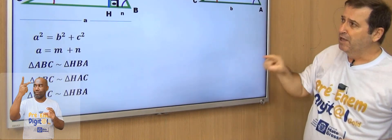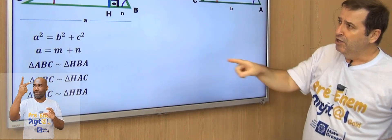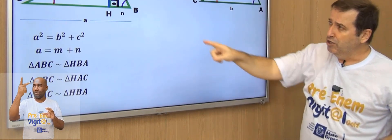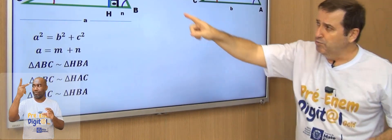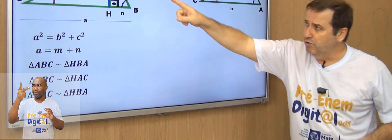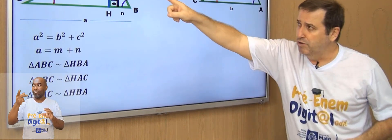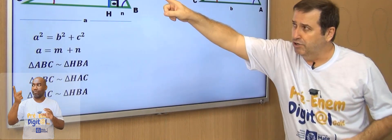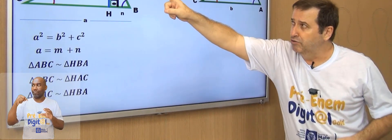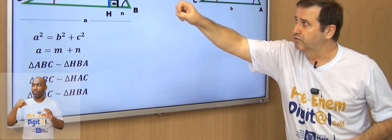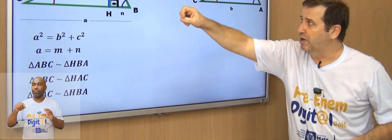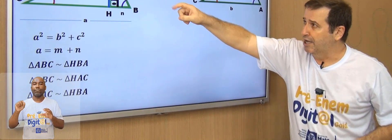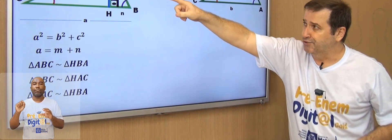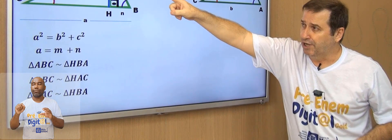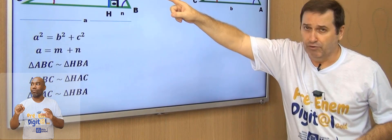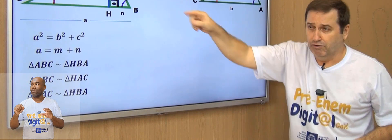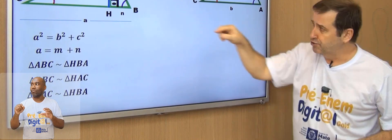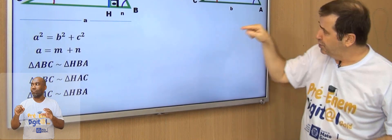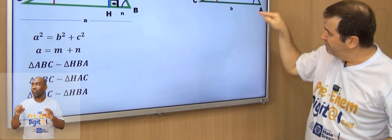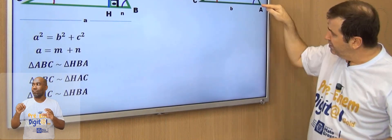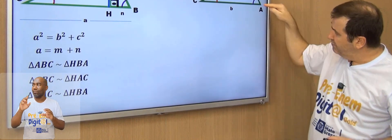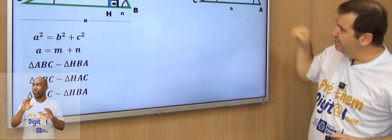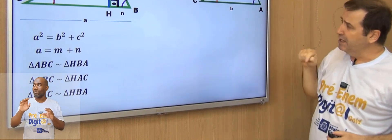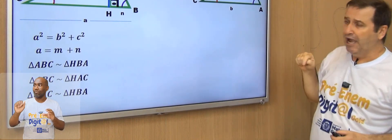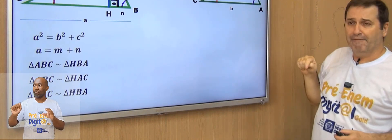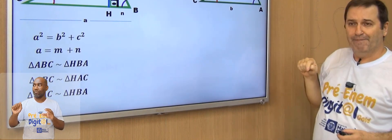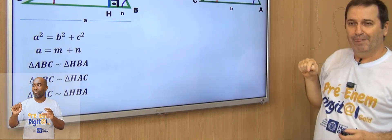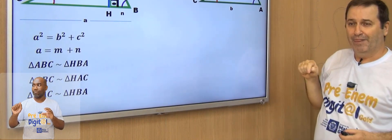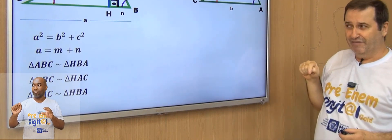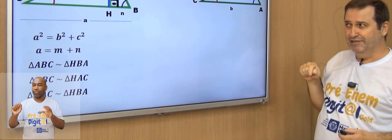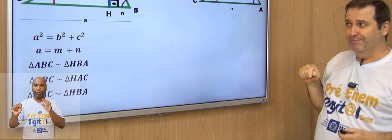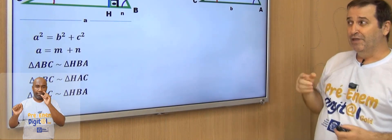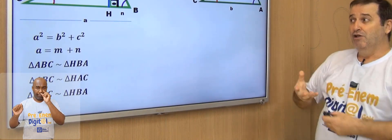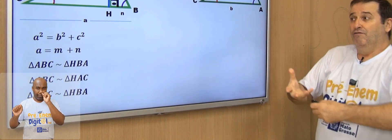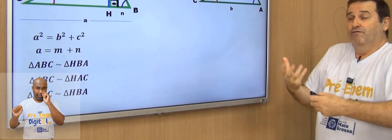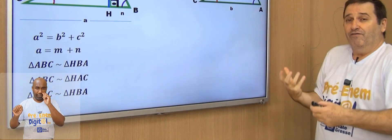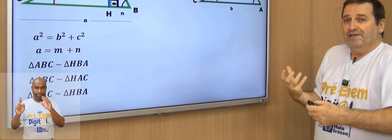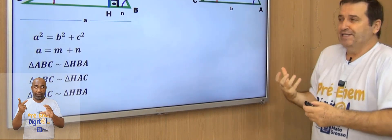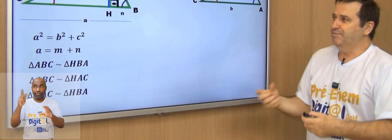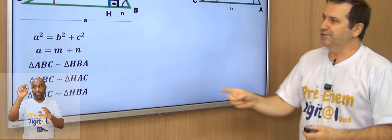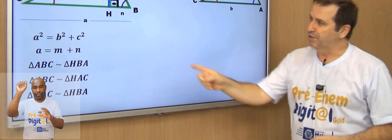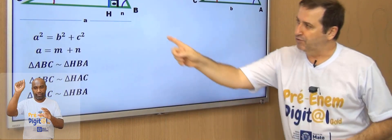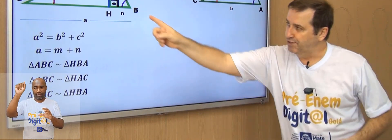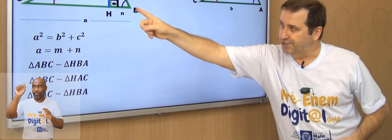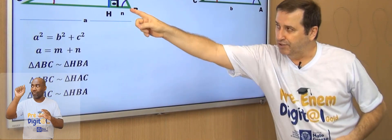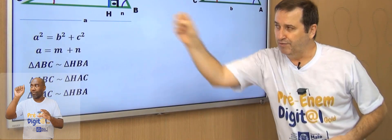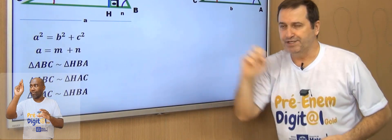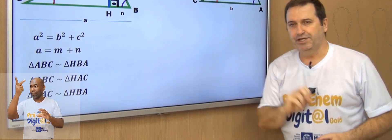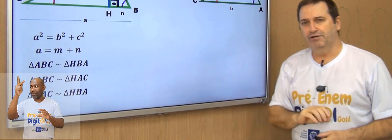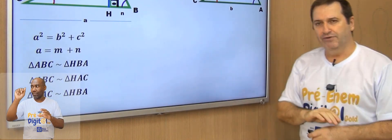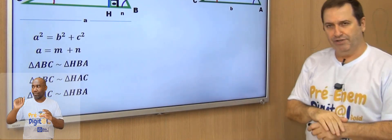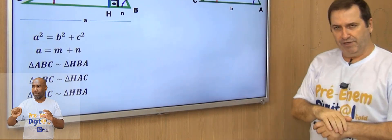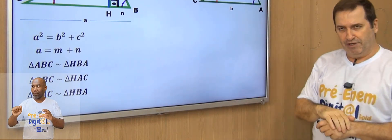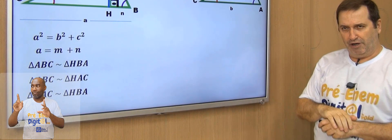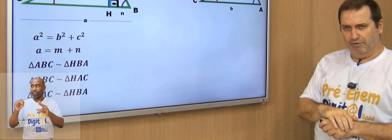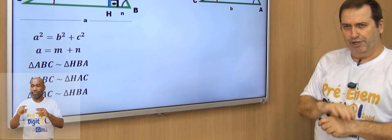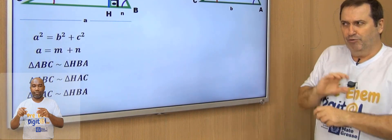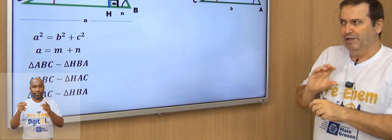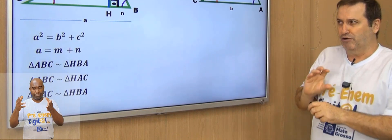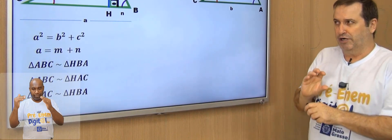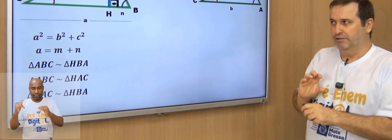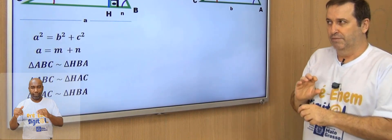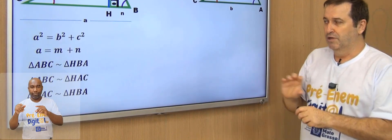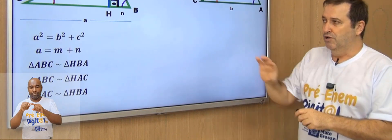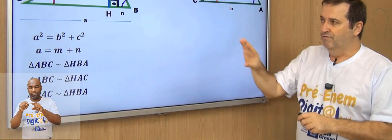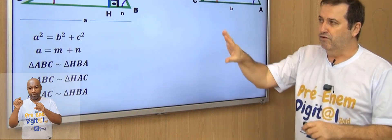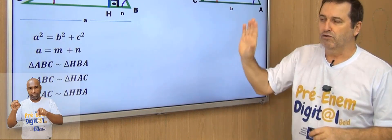subir lá em cima e meu ângulo no caso quero rosto tava aqui vem para cá tá vendo vou fazer a mesma coisa com esse triângulo Zinho aqui